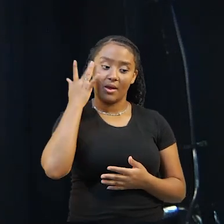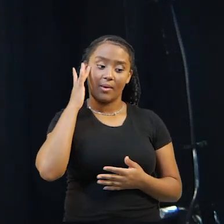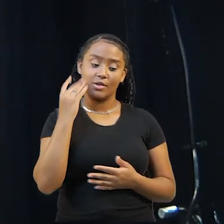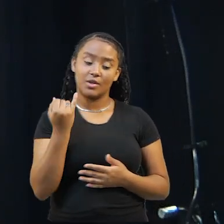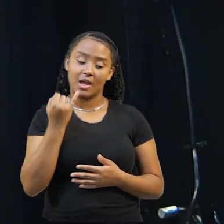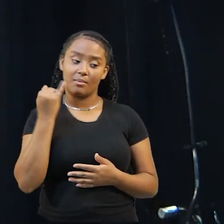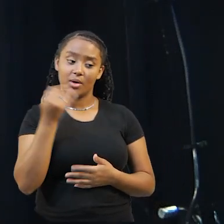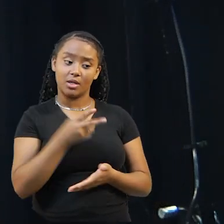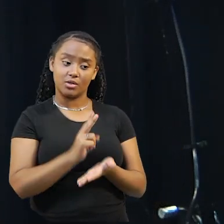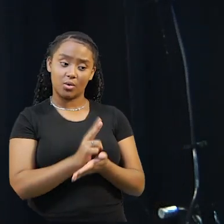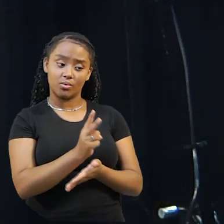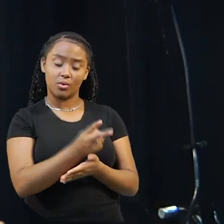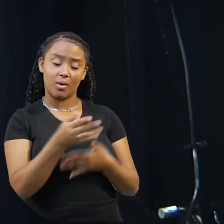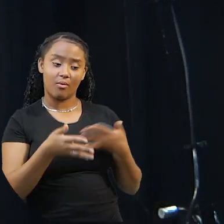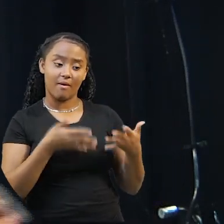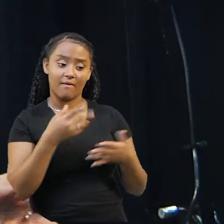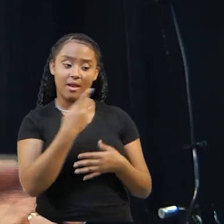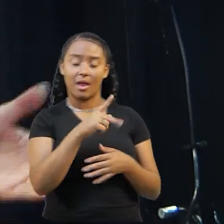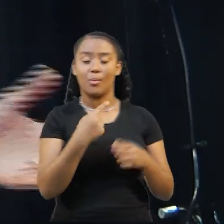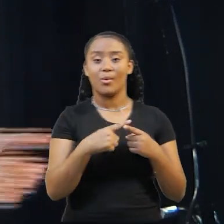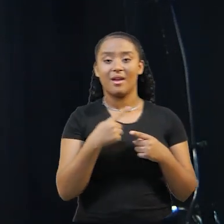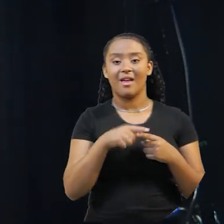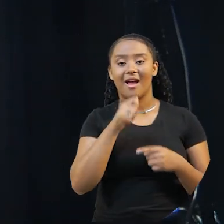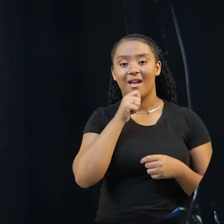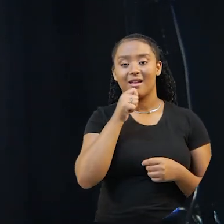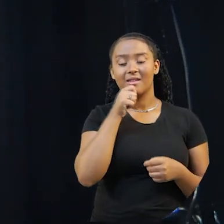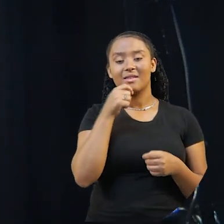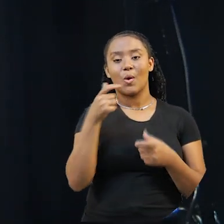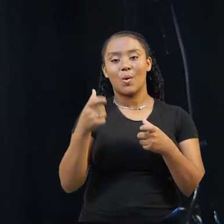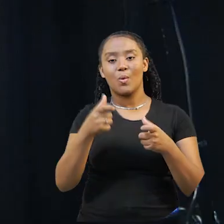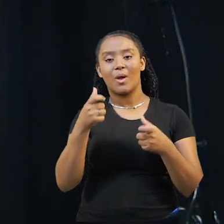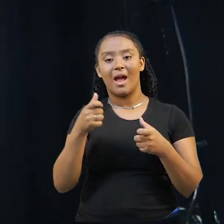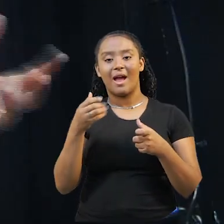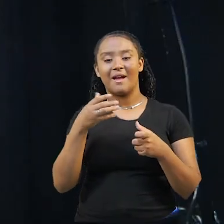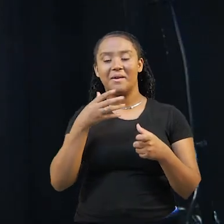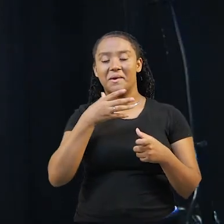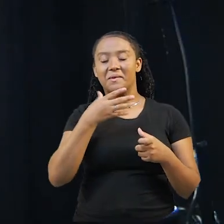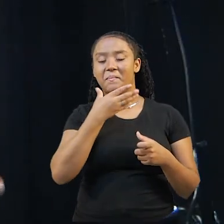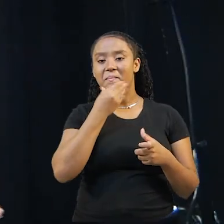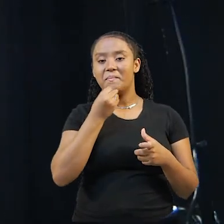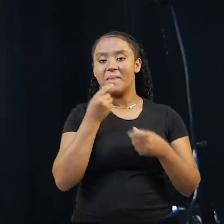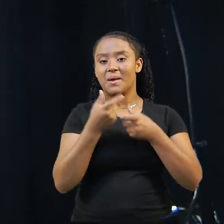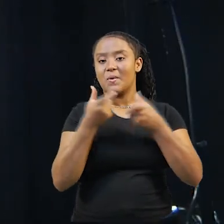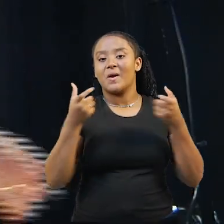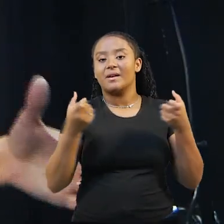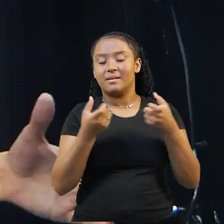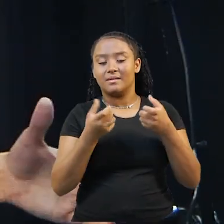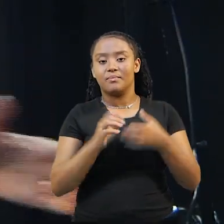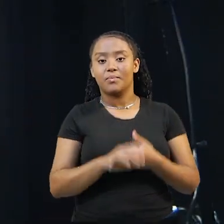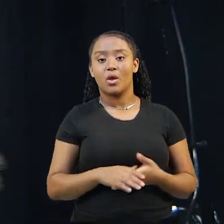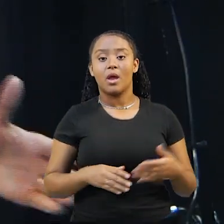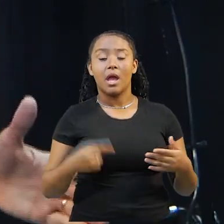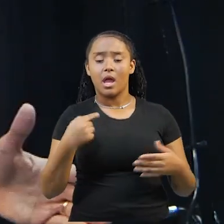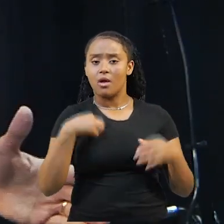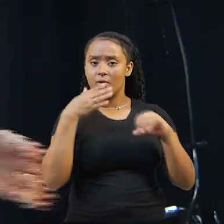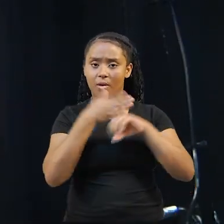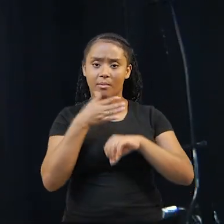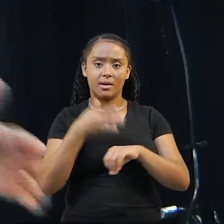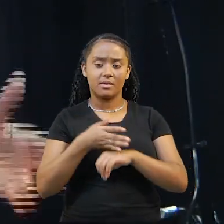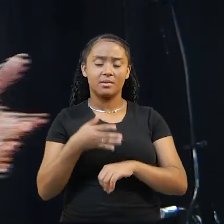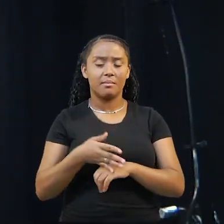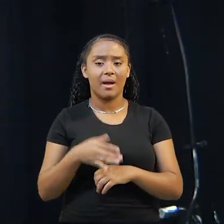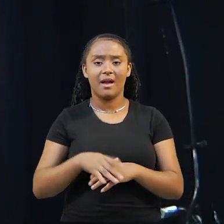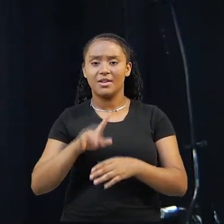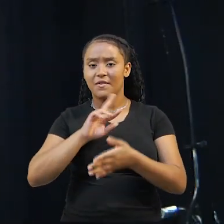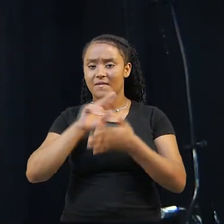acho que é importante manter. Porque é um lugar muito masculino ainda, né? Então, por exemplo, hoje, desafios que eu tenho, eu vou participar de muitas mesas em